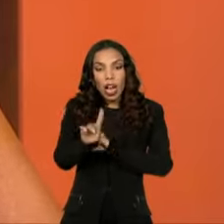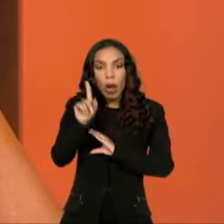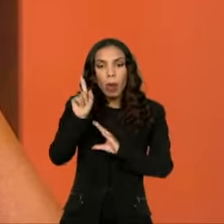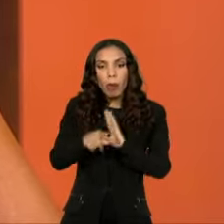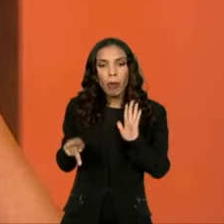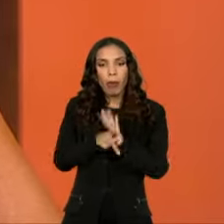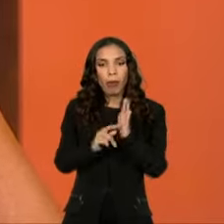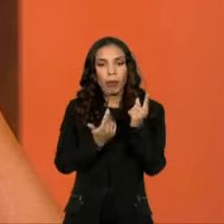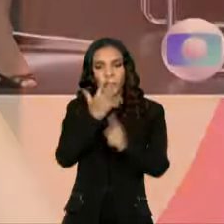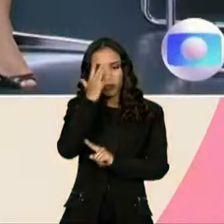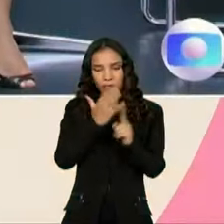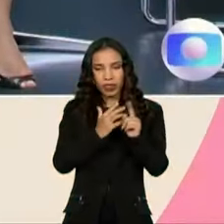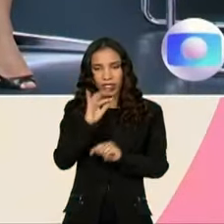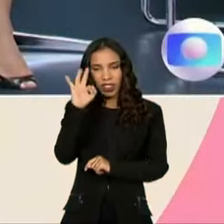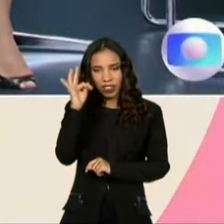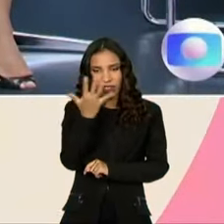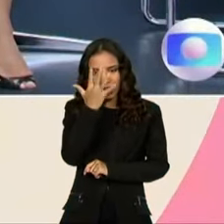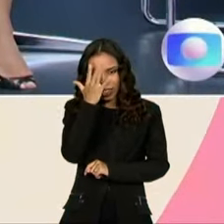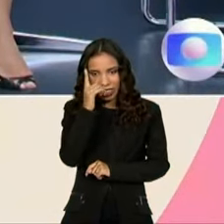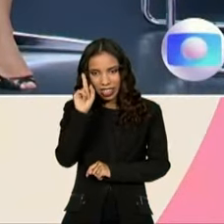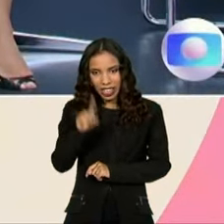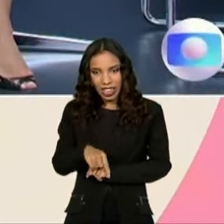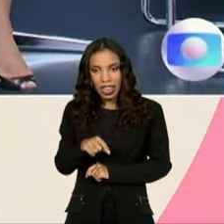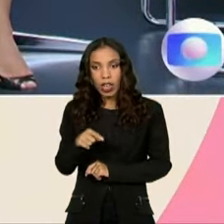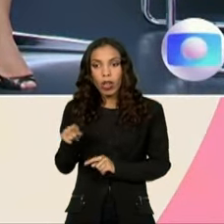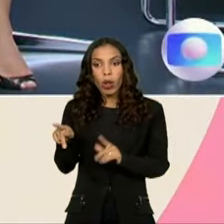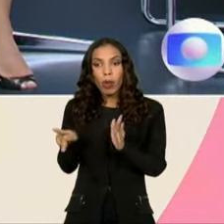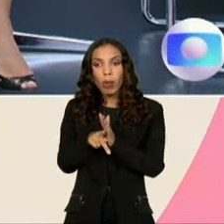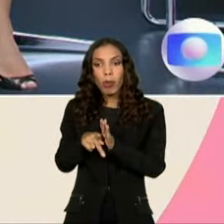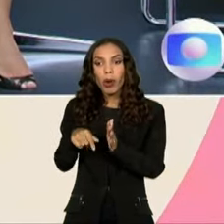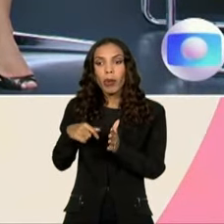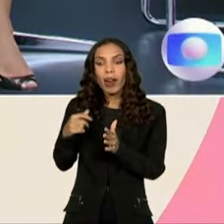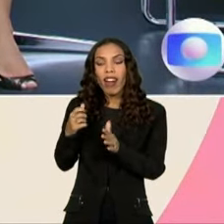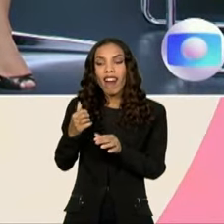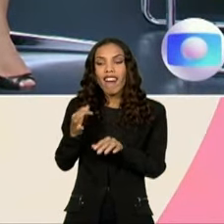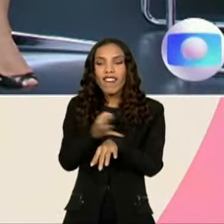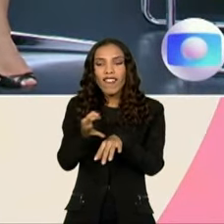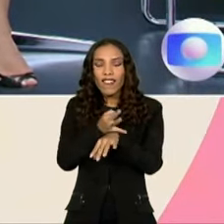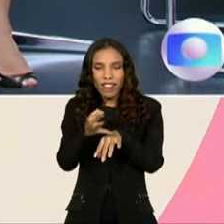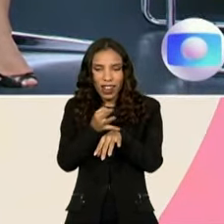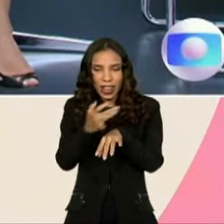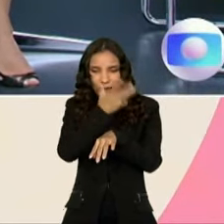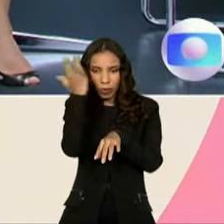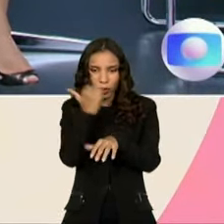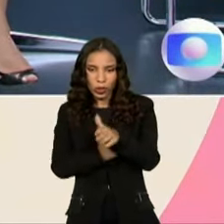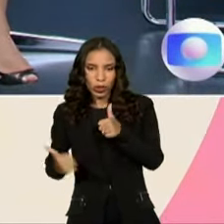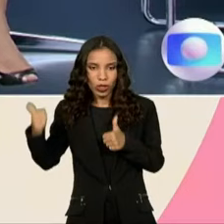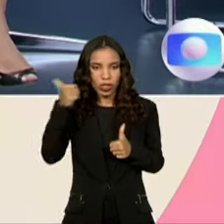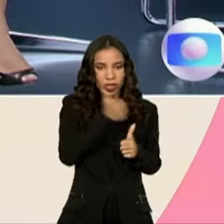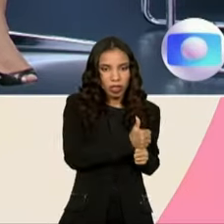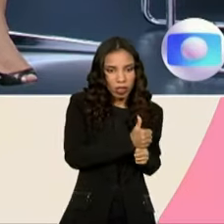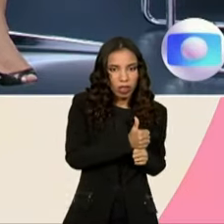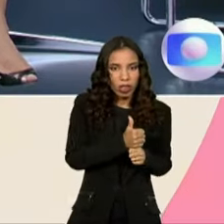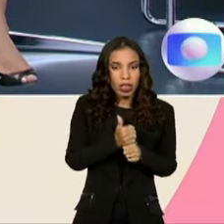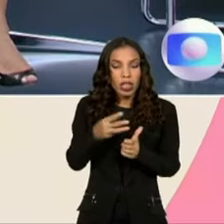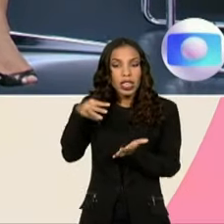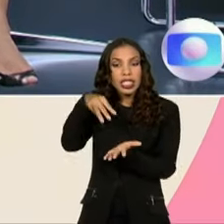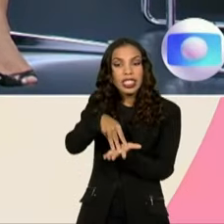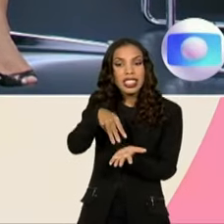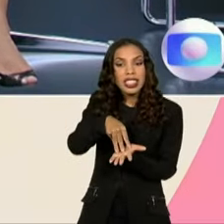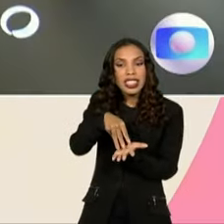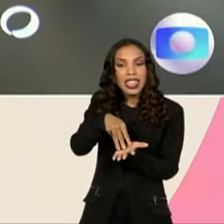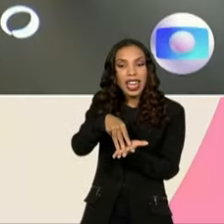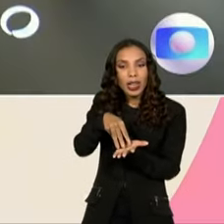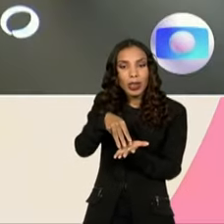carnaval, em fevereiro, em 87, como prestadora ainda de serviço, né? Cobrindo férias. E aí eu fiquei do lado de fora do sambódromo, fazendo